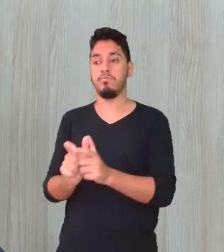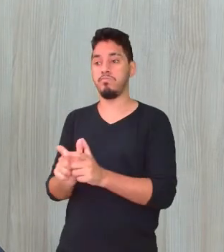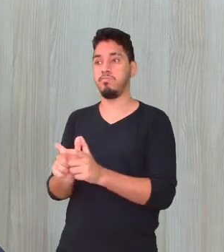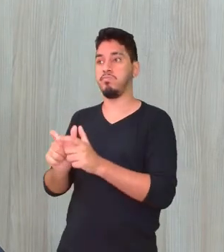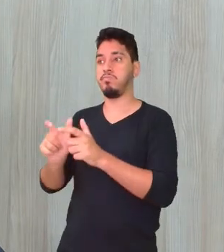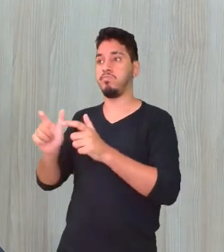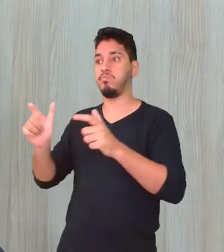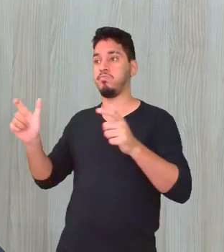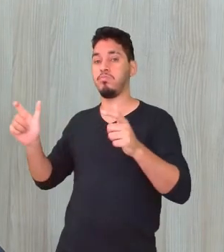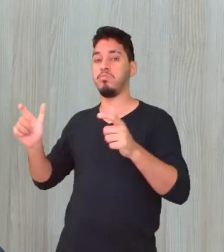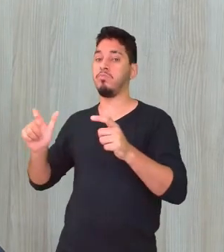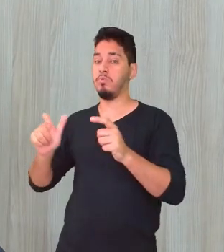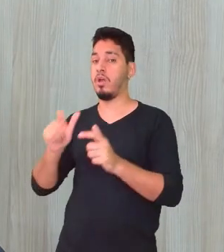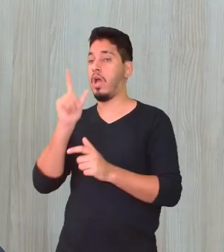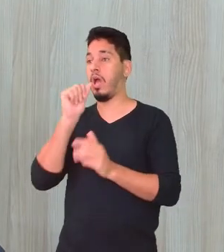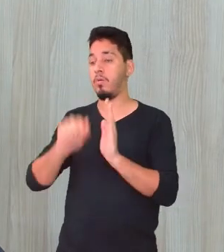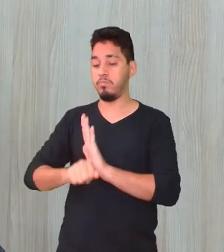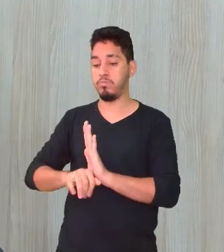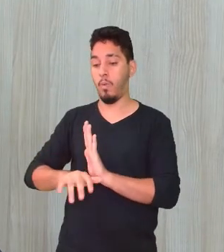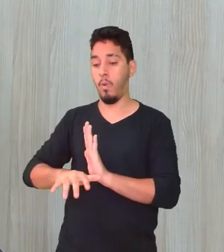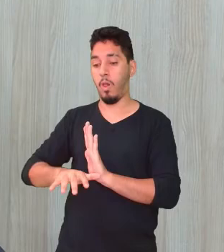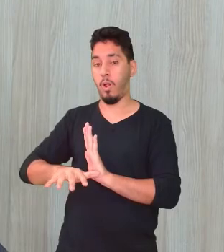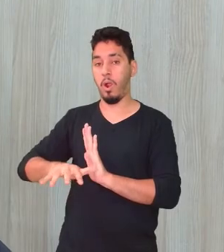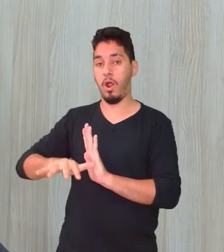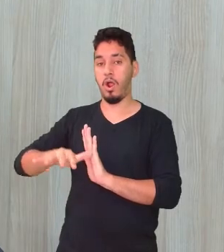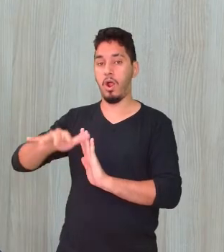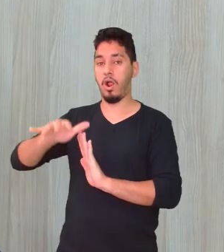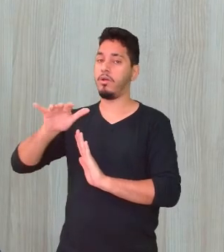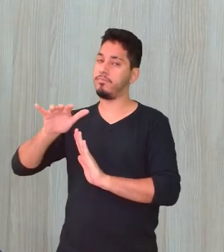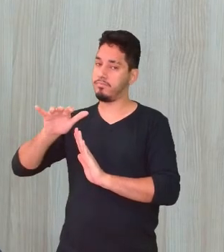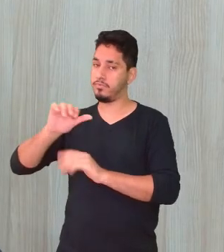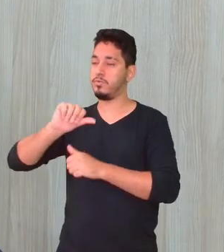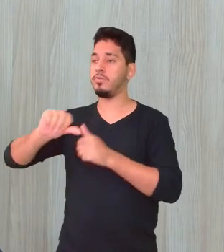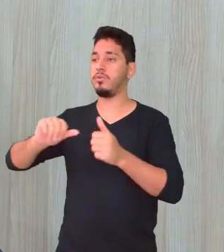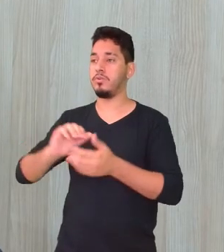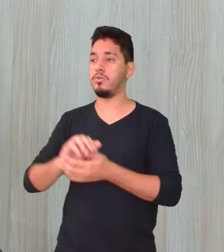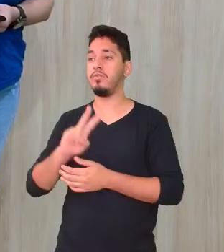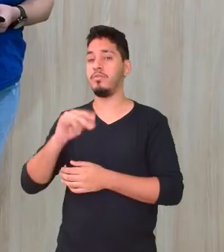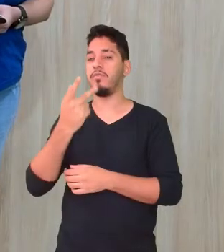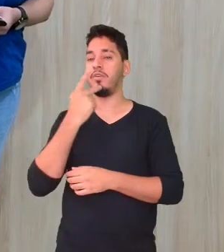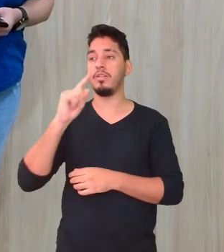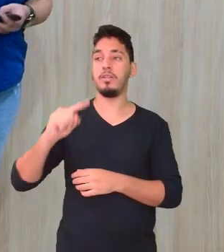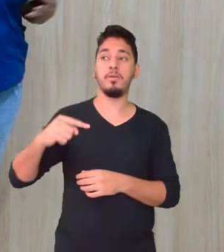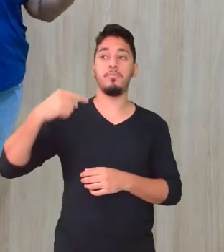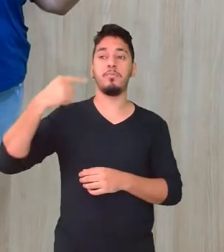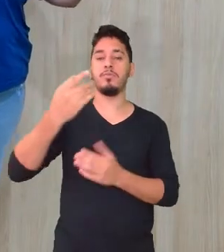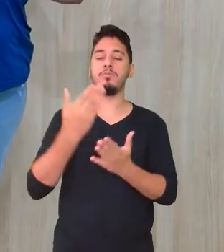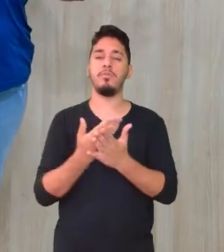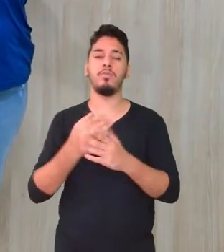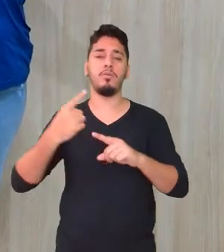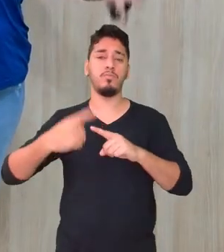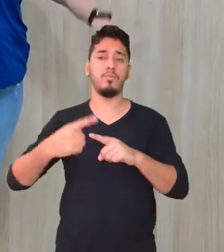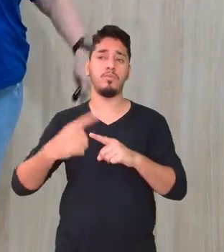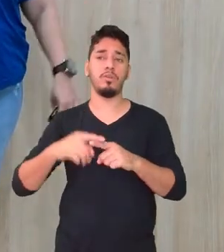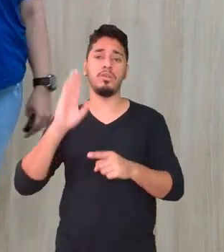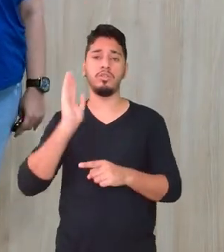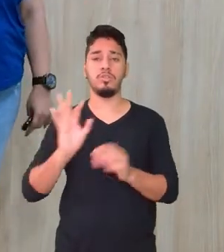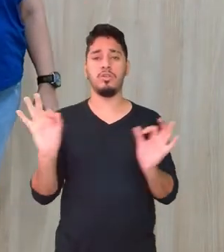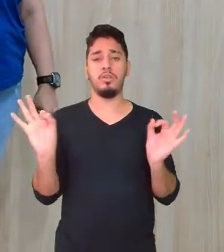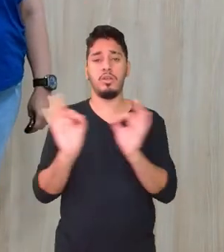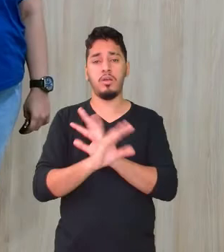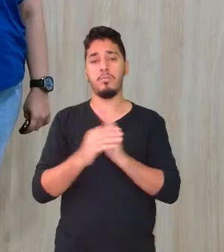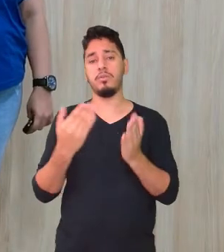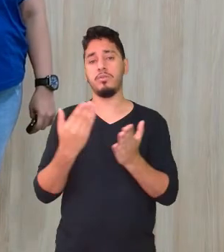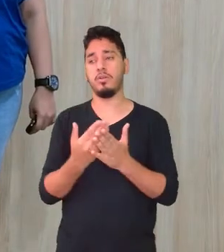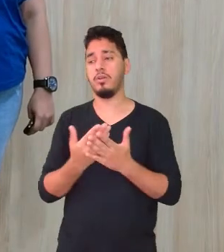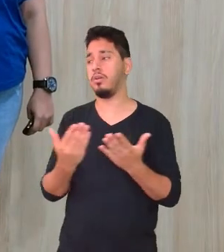as inundações, né? As enchentes. Justamente. Isso a gente vai falar numa próxima aula, porque a gente já está